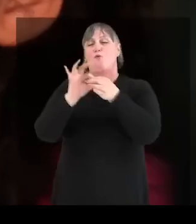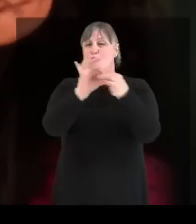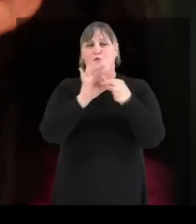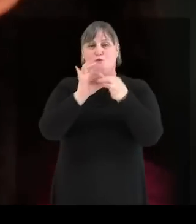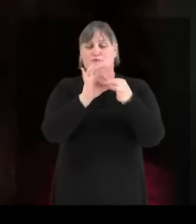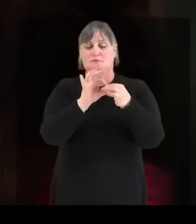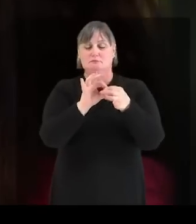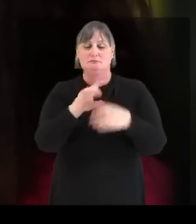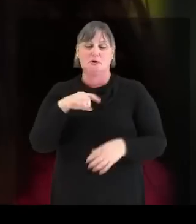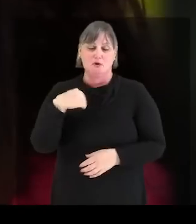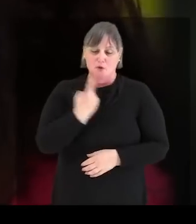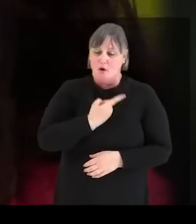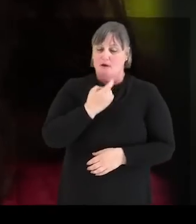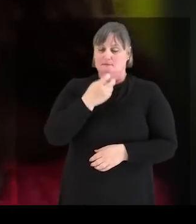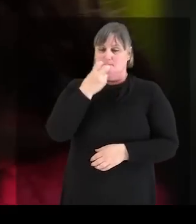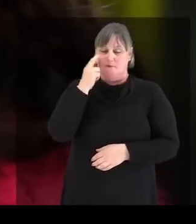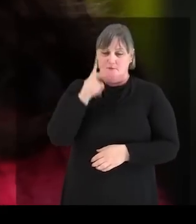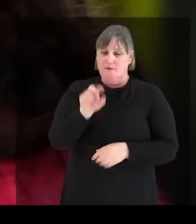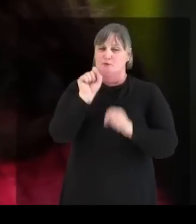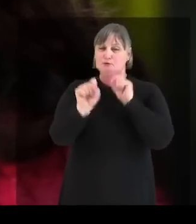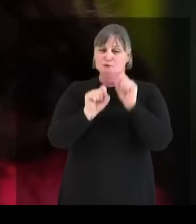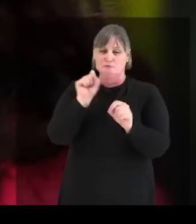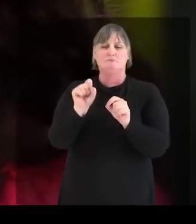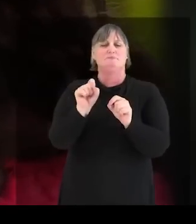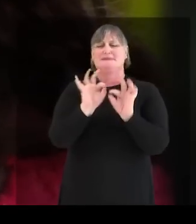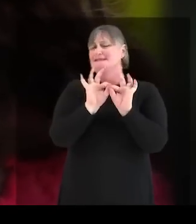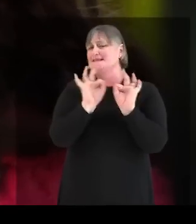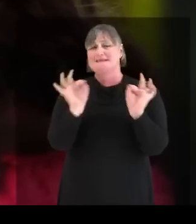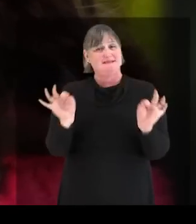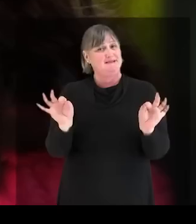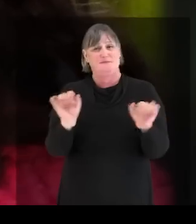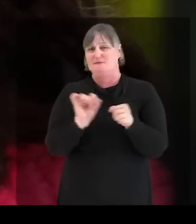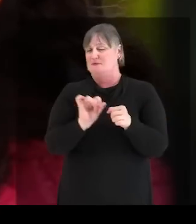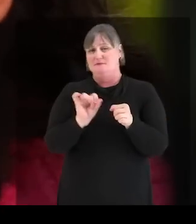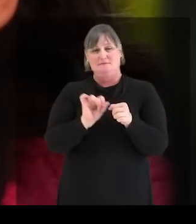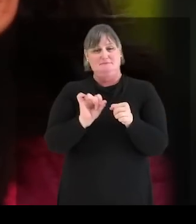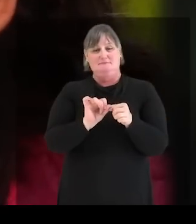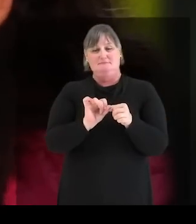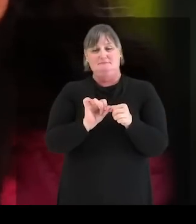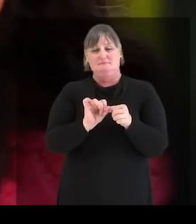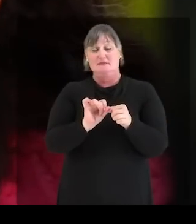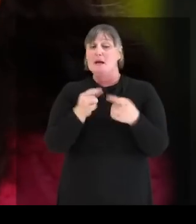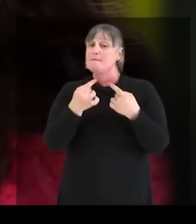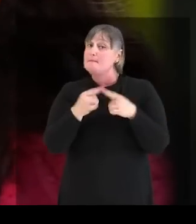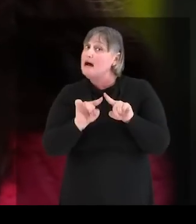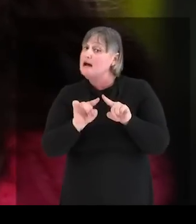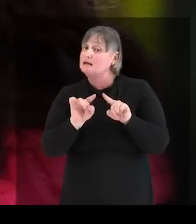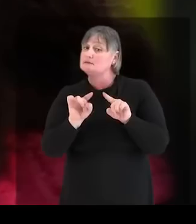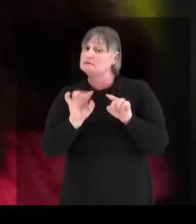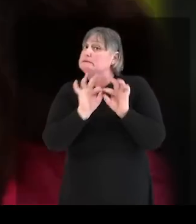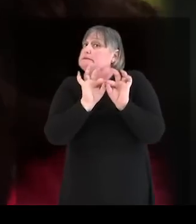todo, né? Muito do que foi visto aqui, muitos irão olhar e falarão: isso é muito simples de se fazer, né?